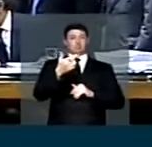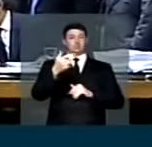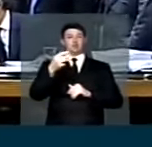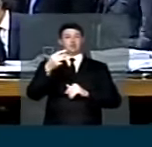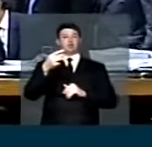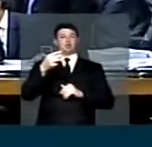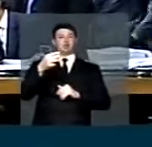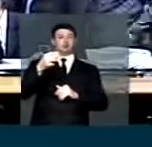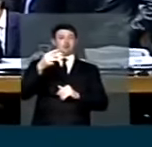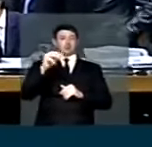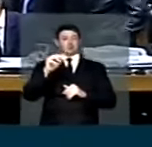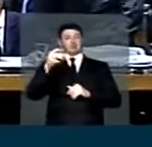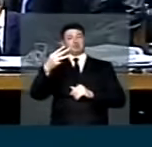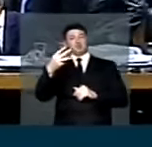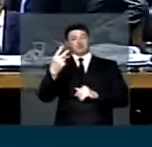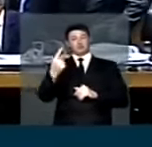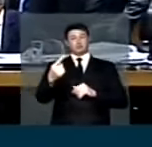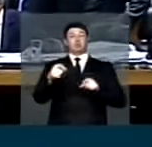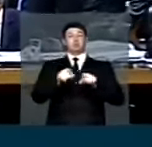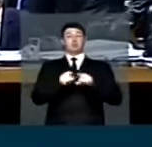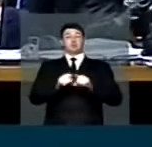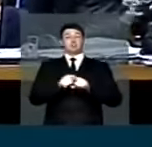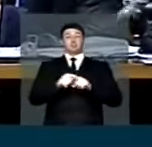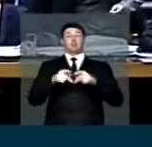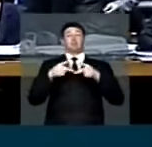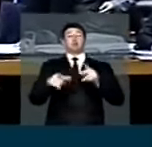631, 2013. E o projeto de lei